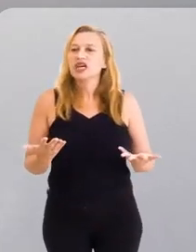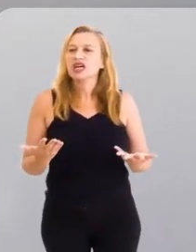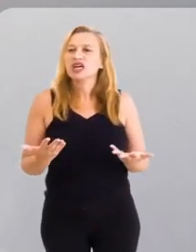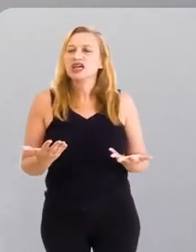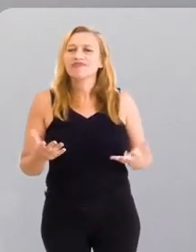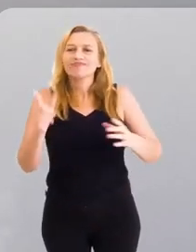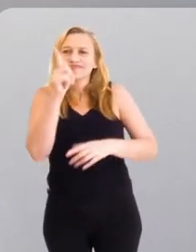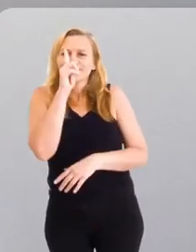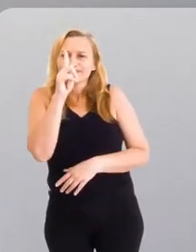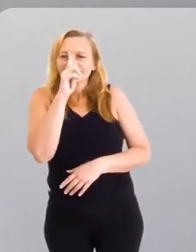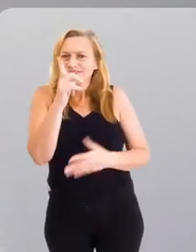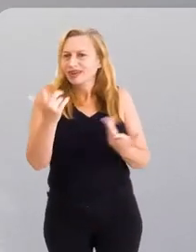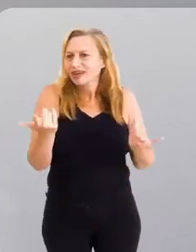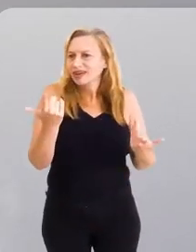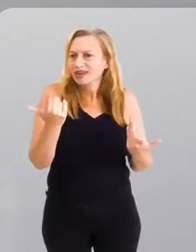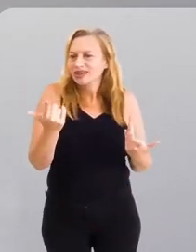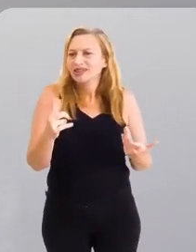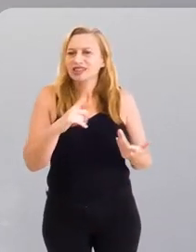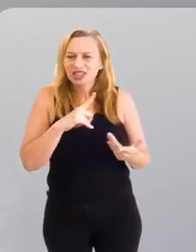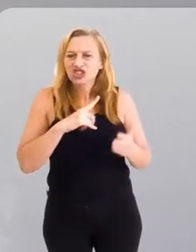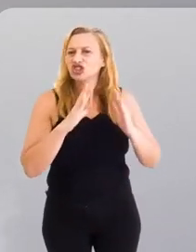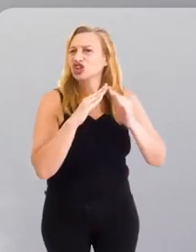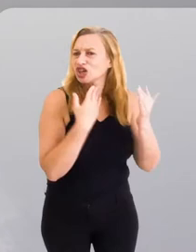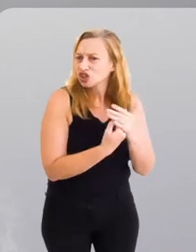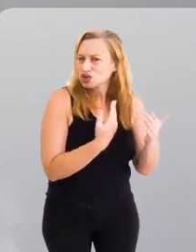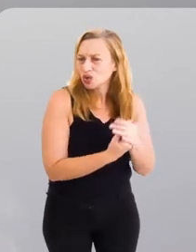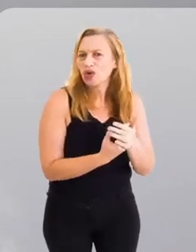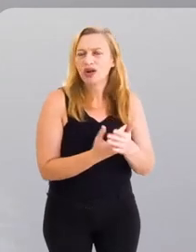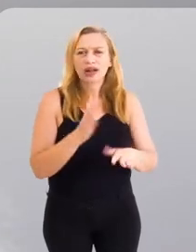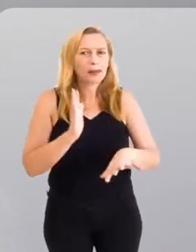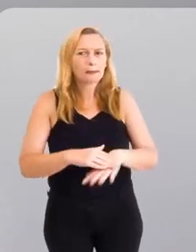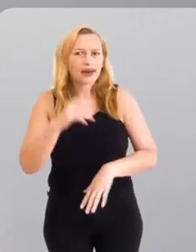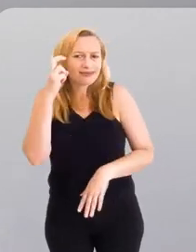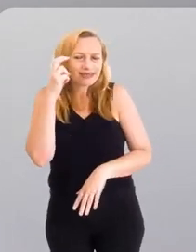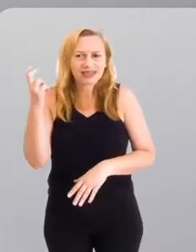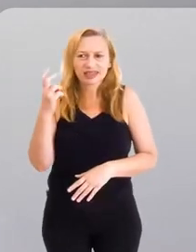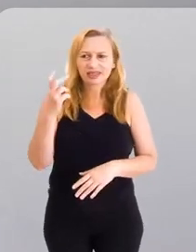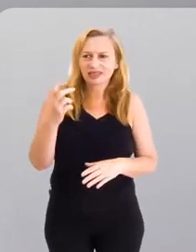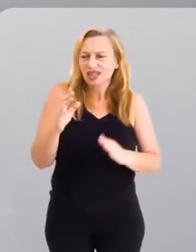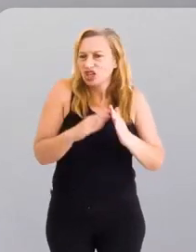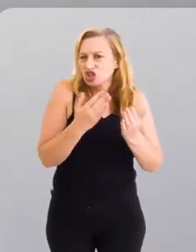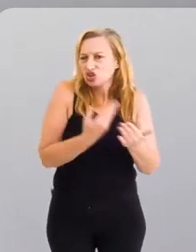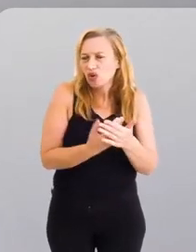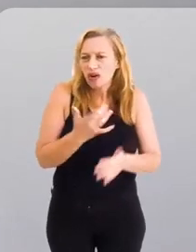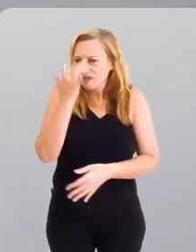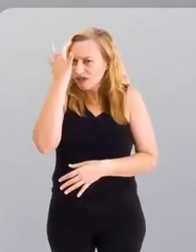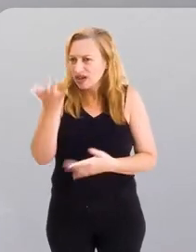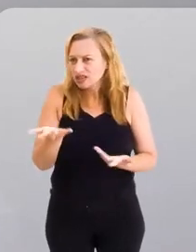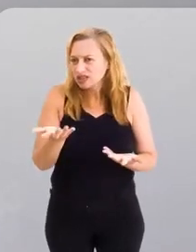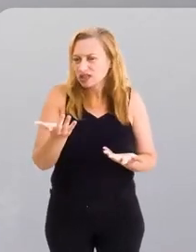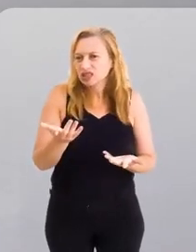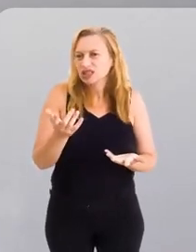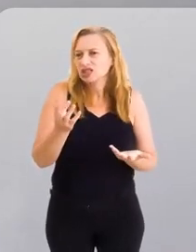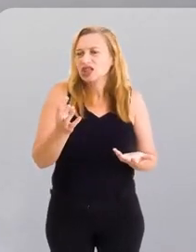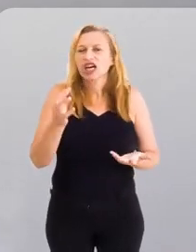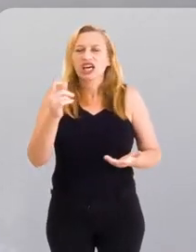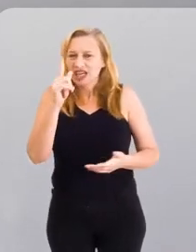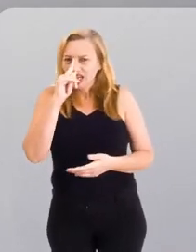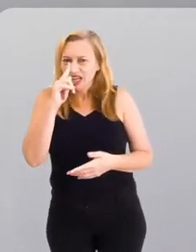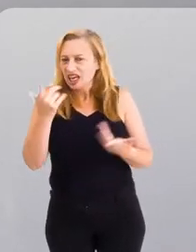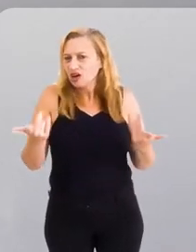estilo. Pode considerar que na Grécia Antiga havia escolas que eram mais intelectuais e escolas mais práticas, como, por